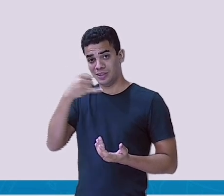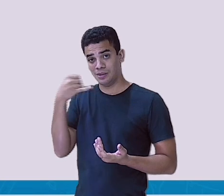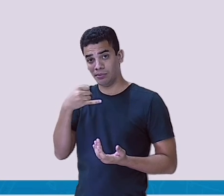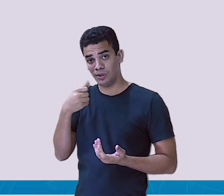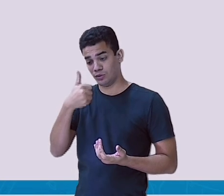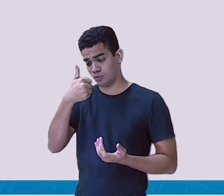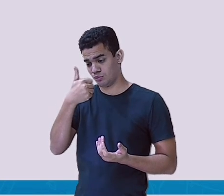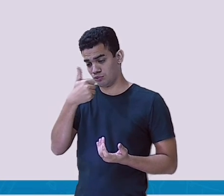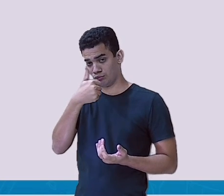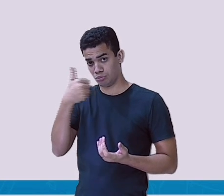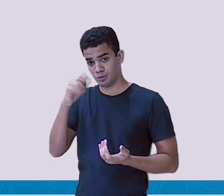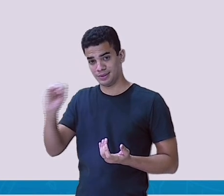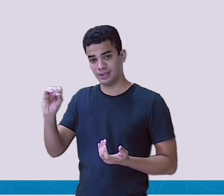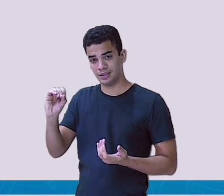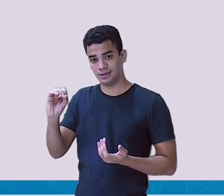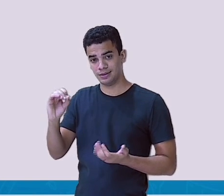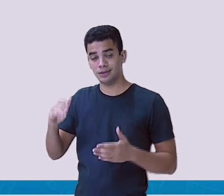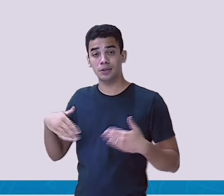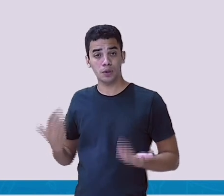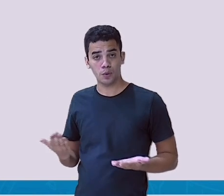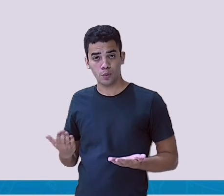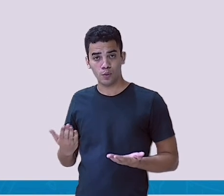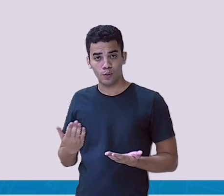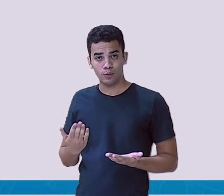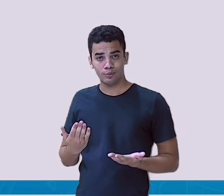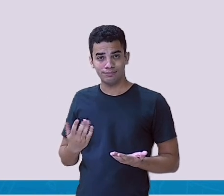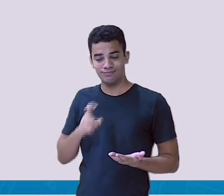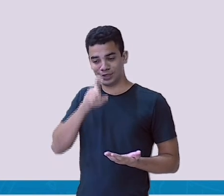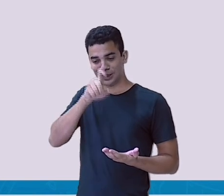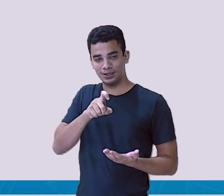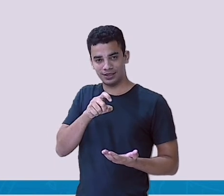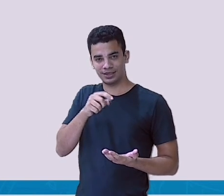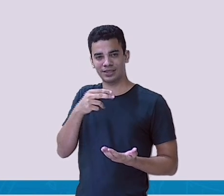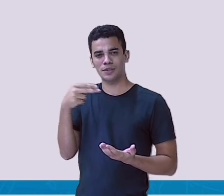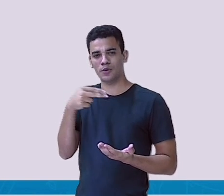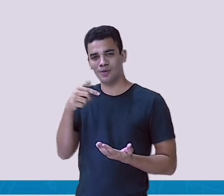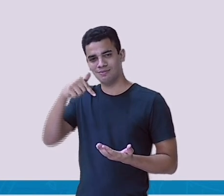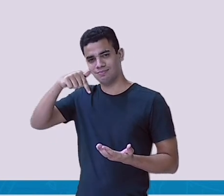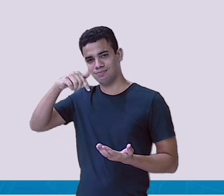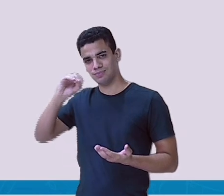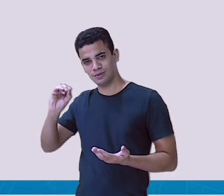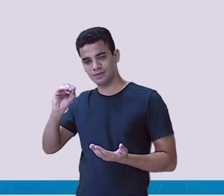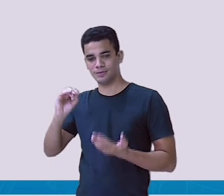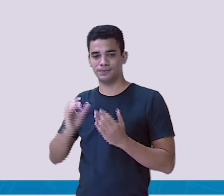110. X é igual a 70.